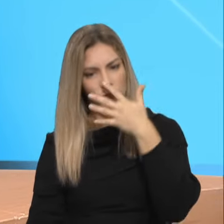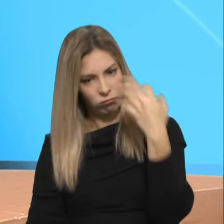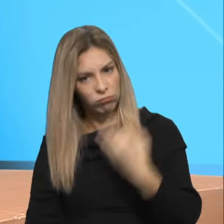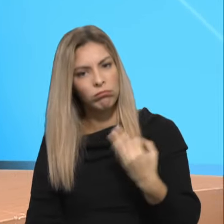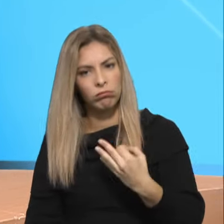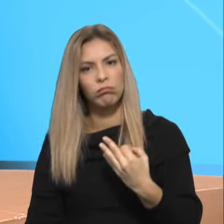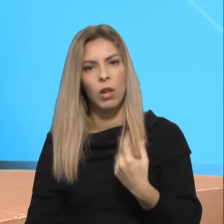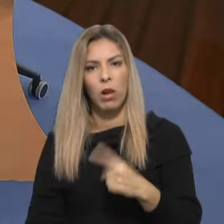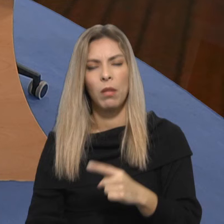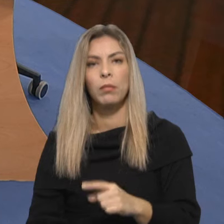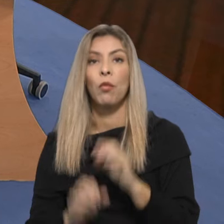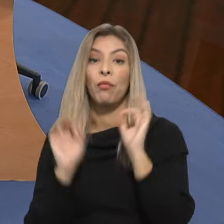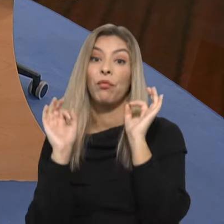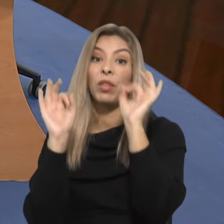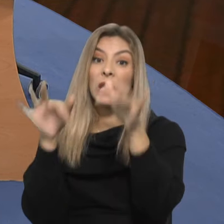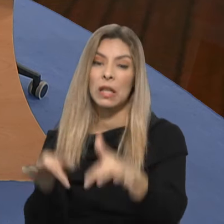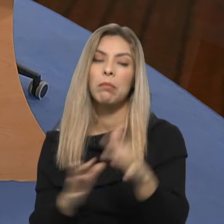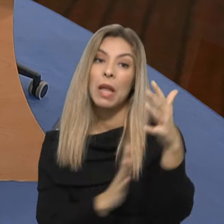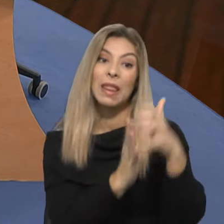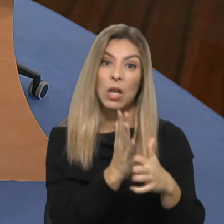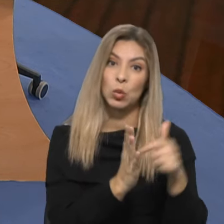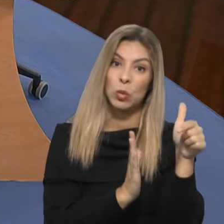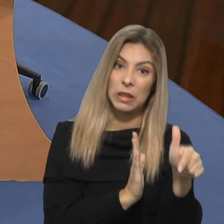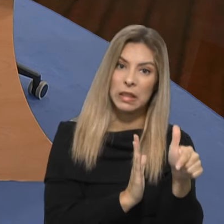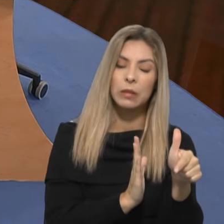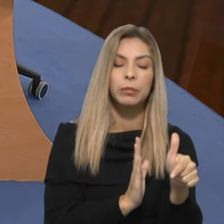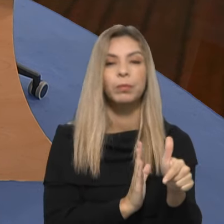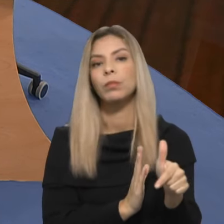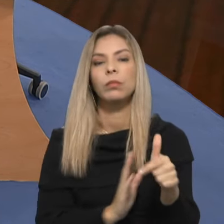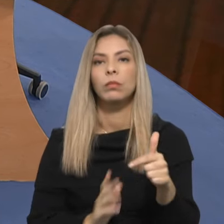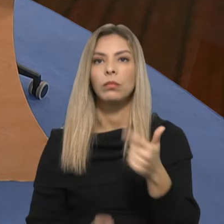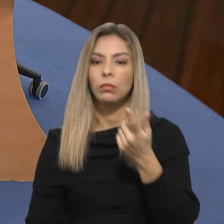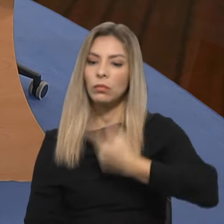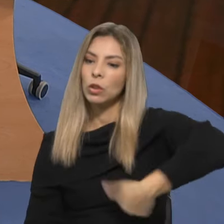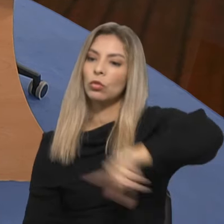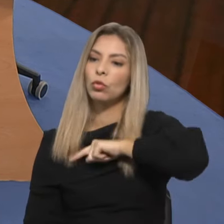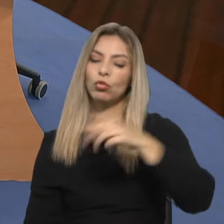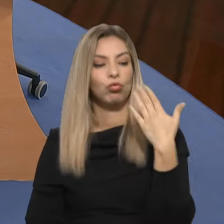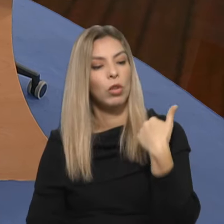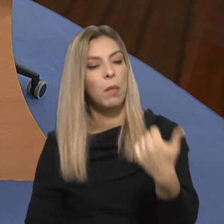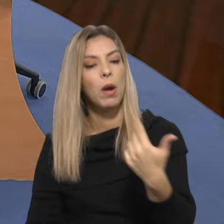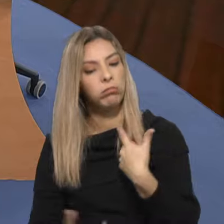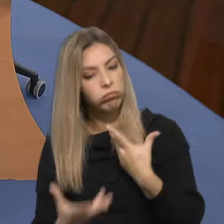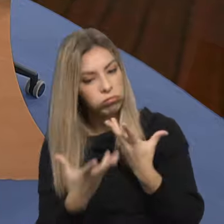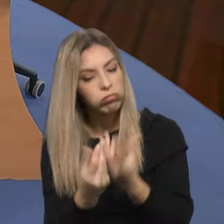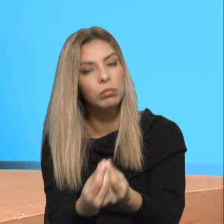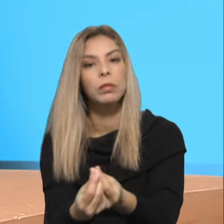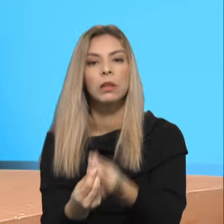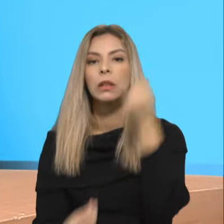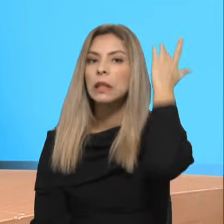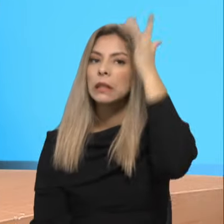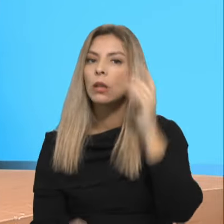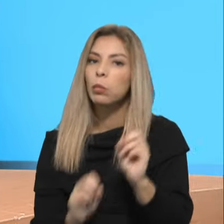humanidade do Filho. Então esse texto mostra que todos nós, e Maria também, somos chamados desde sempre a uma santidade imaculada. Ela é mais